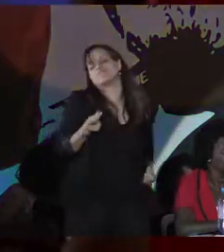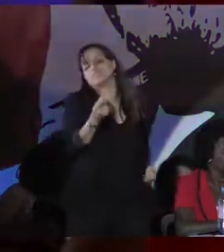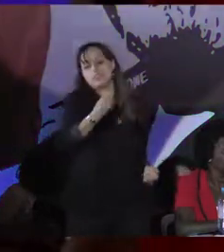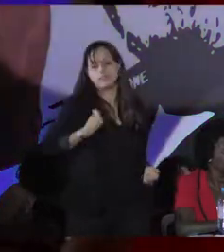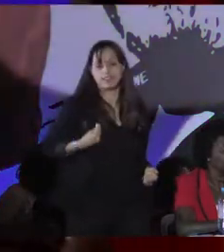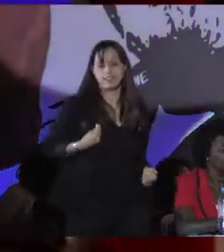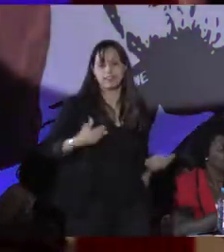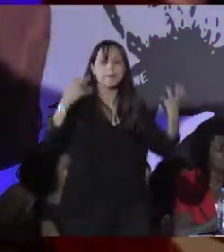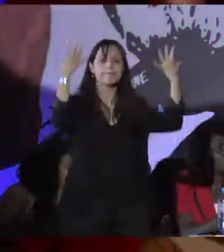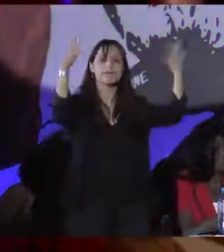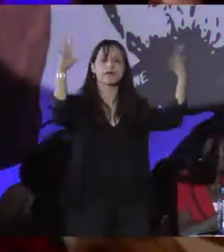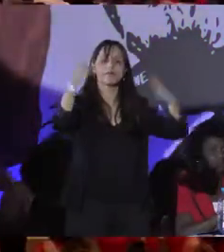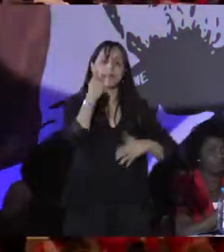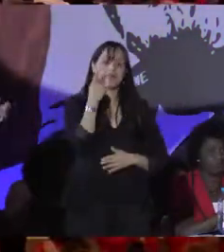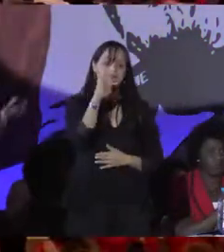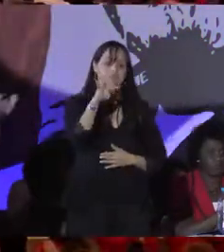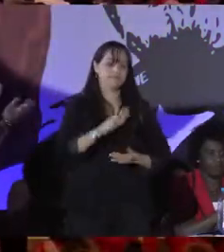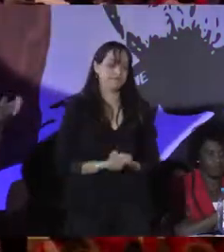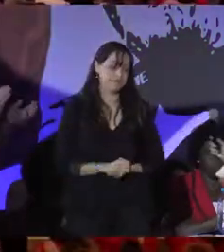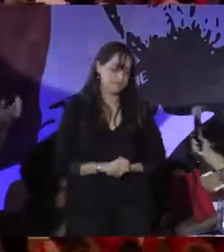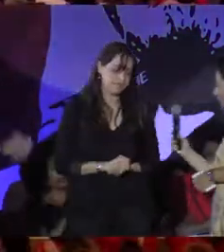viva o Partido dos Trabalhadores.